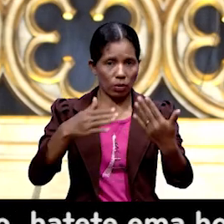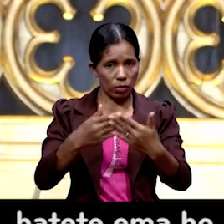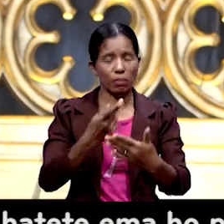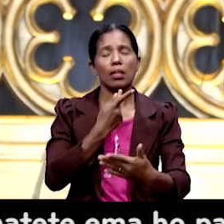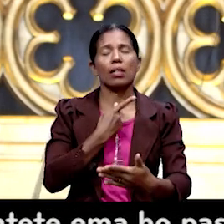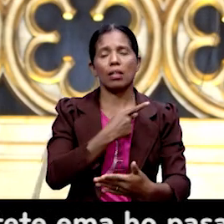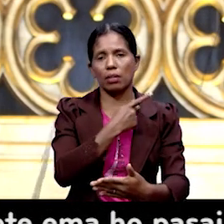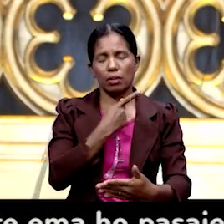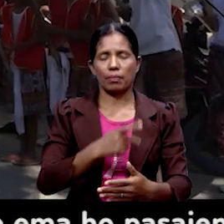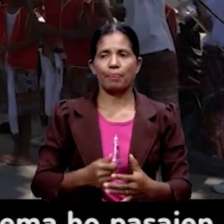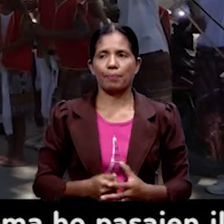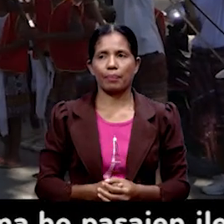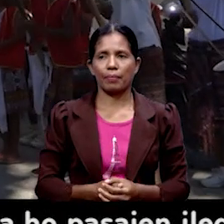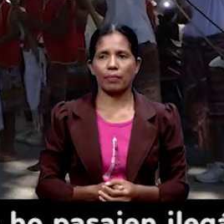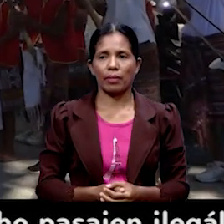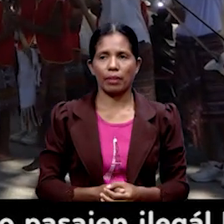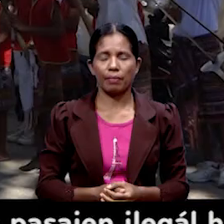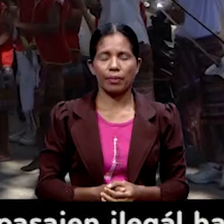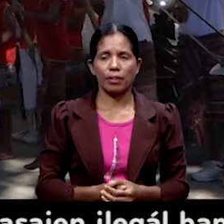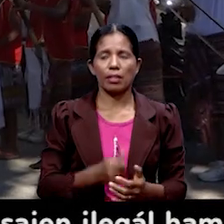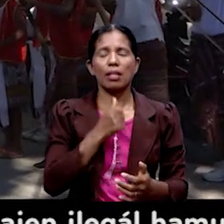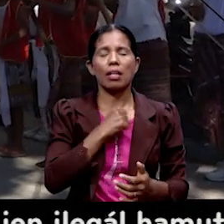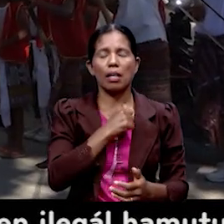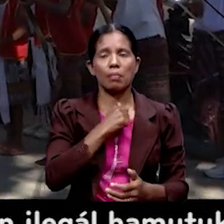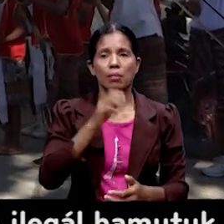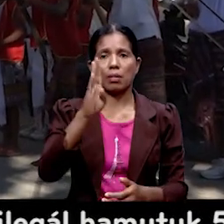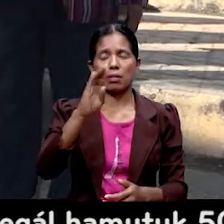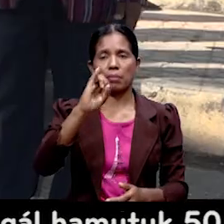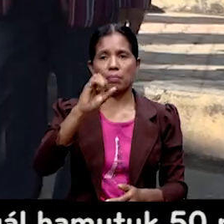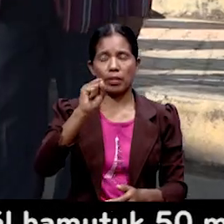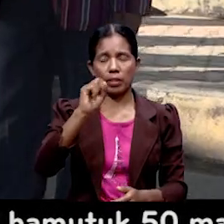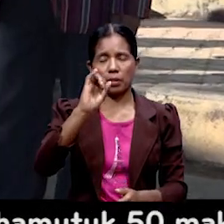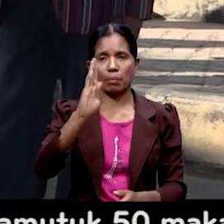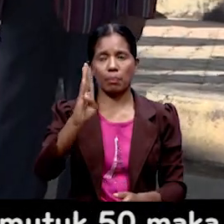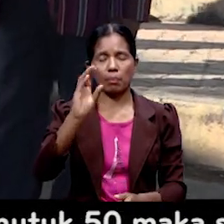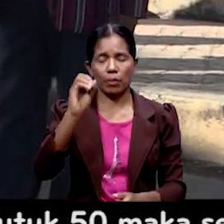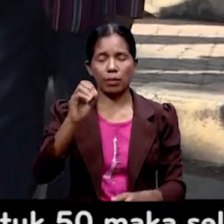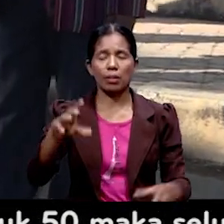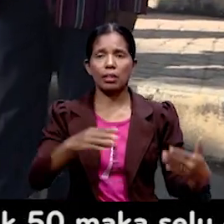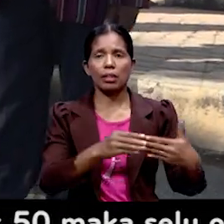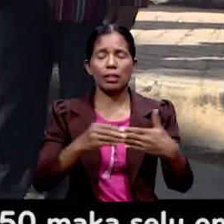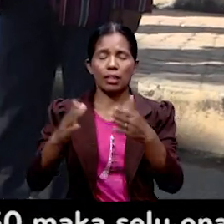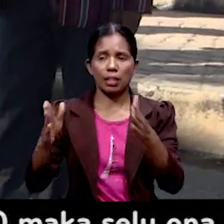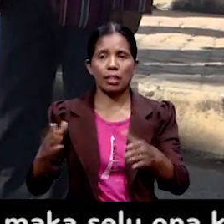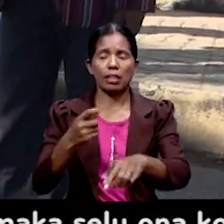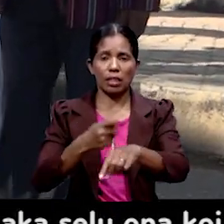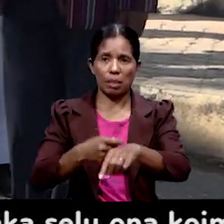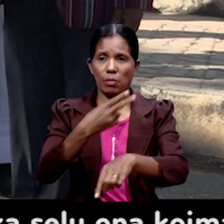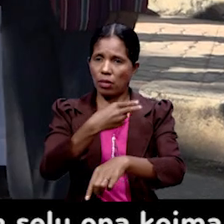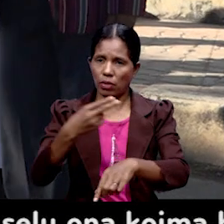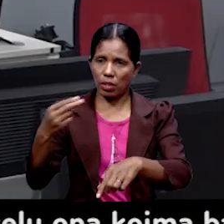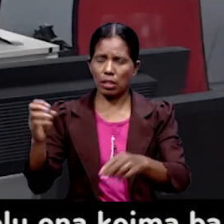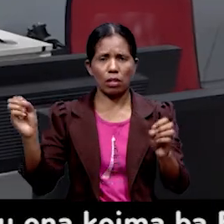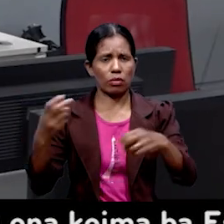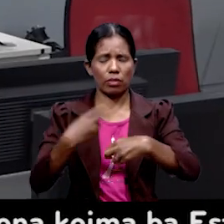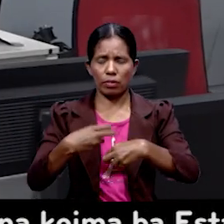em todo o mundo. Dom Basílio do Nascimento lidera a Igreja e a tempo ocupação indonesiana, la os buat